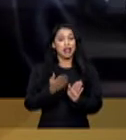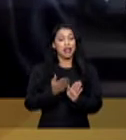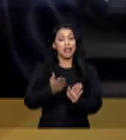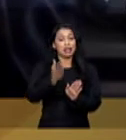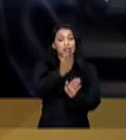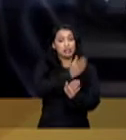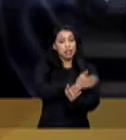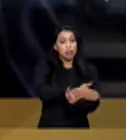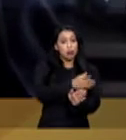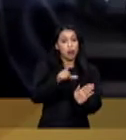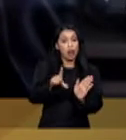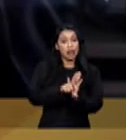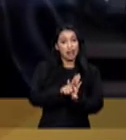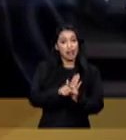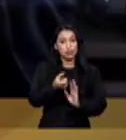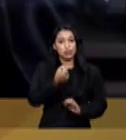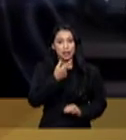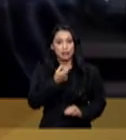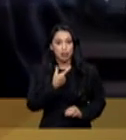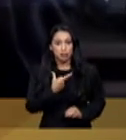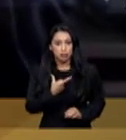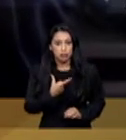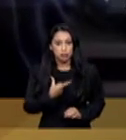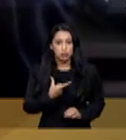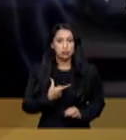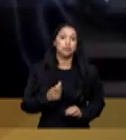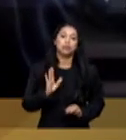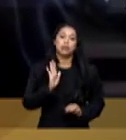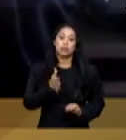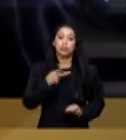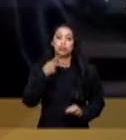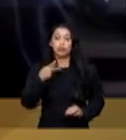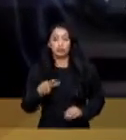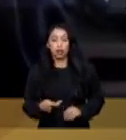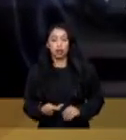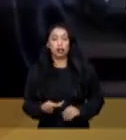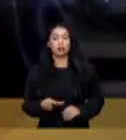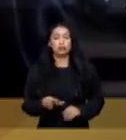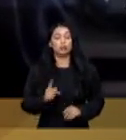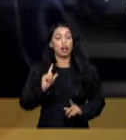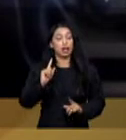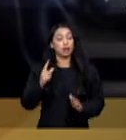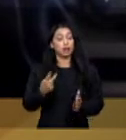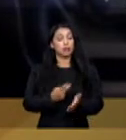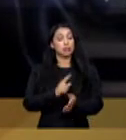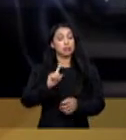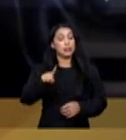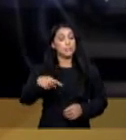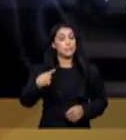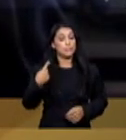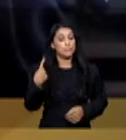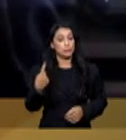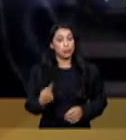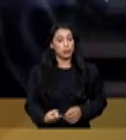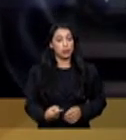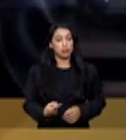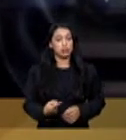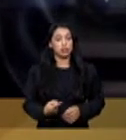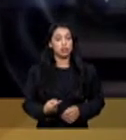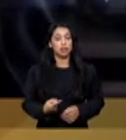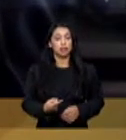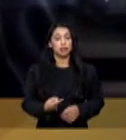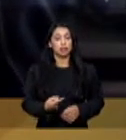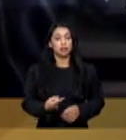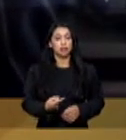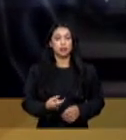à Lei dos Remédios, que, como disse, sucedeu àquele episódio das pílulas